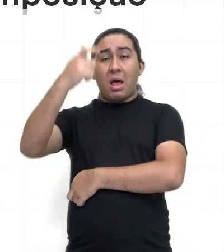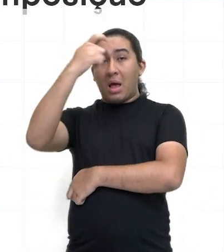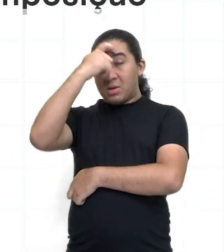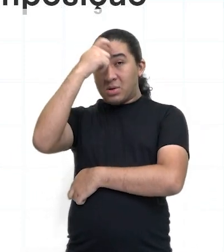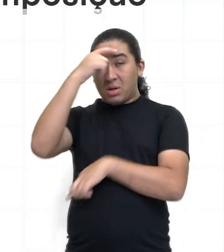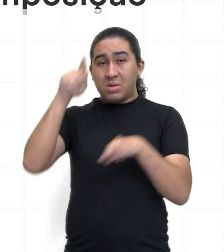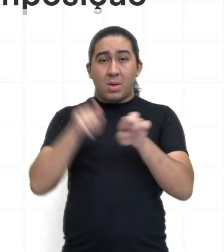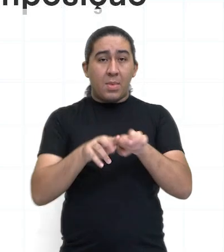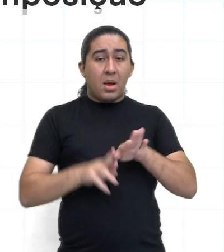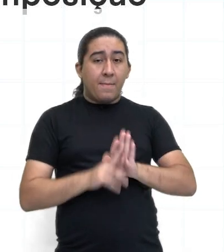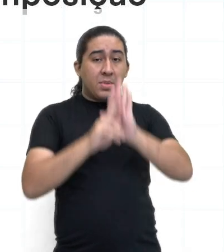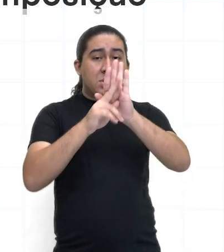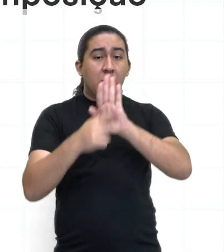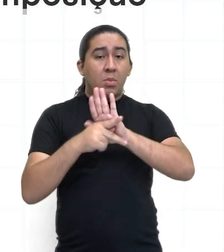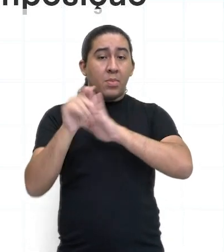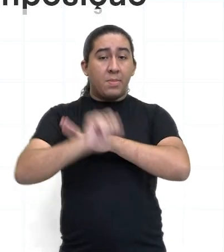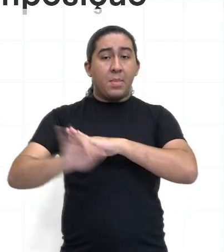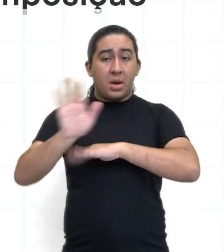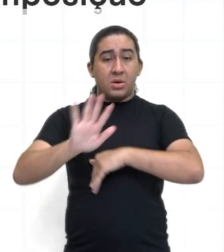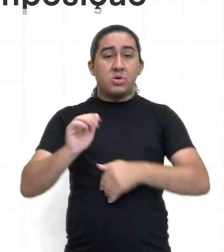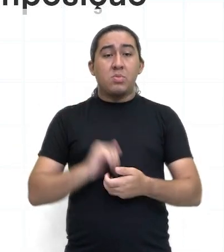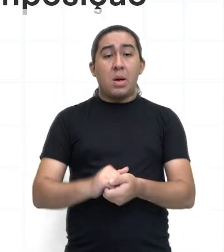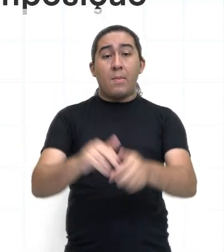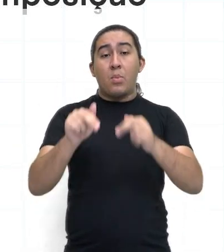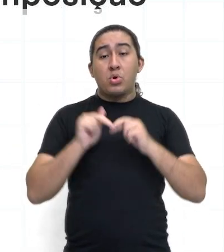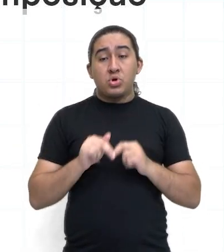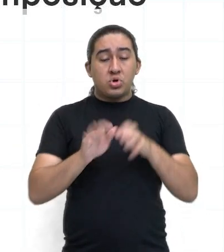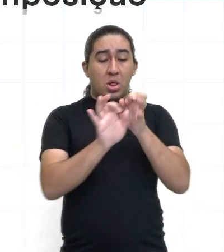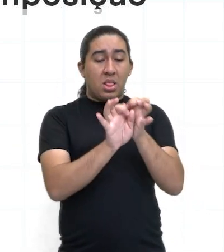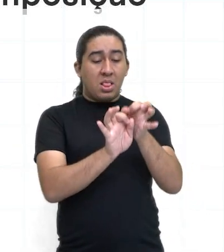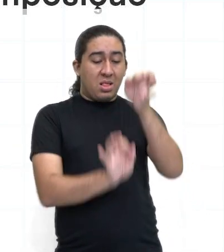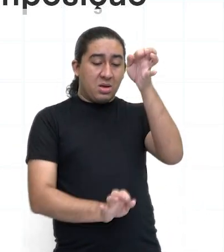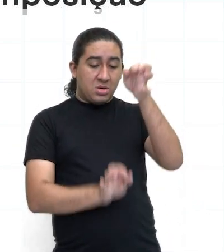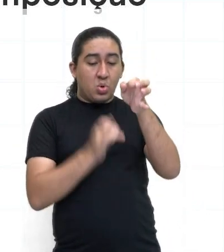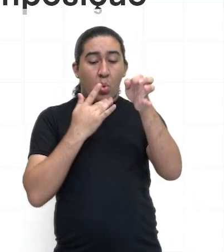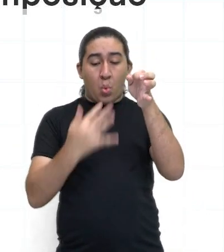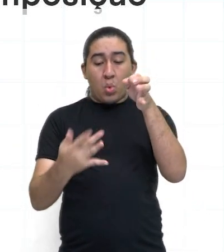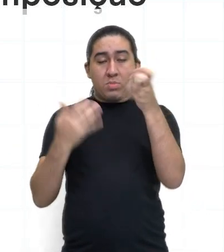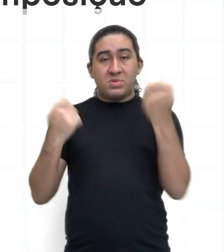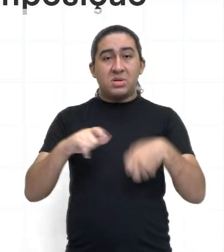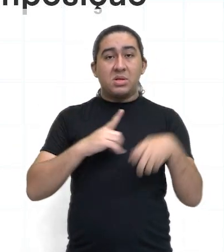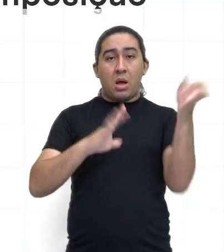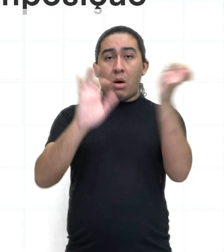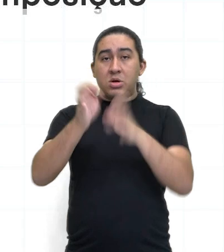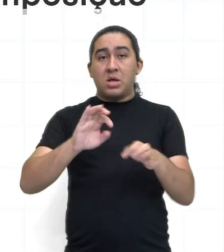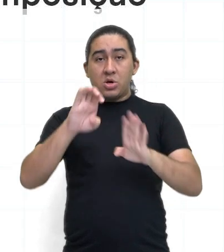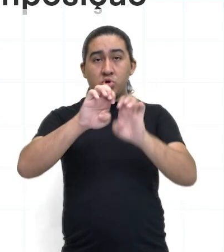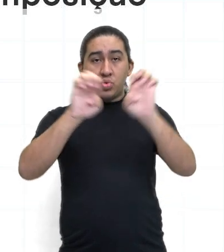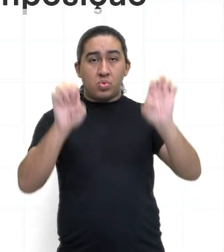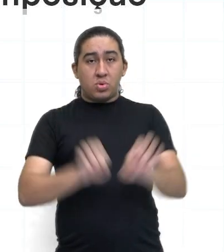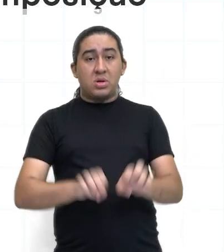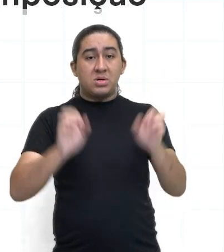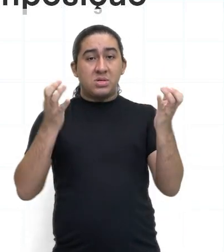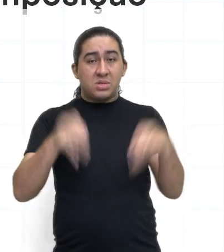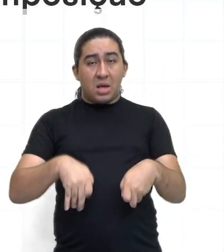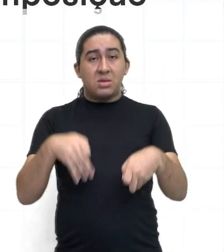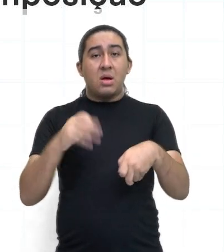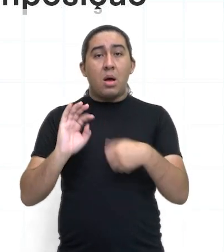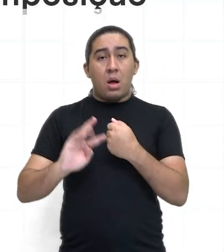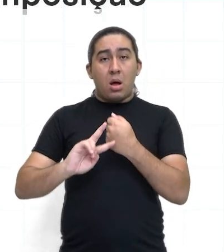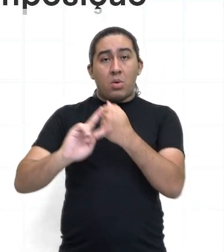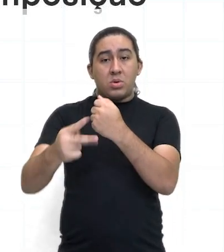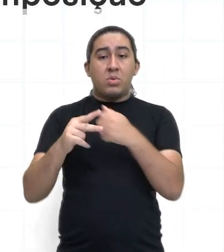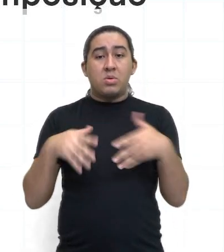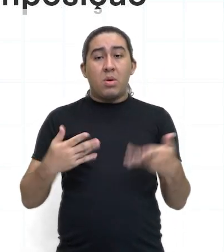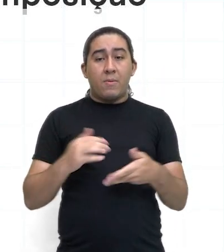mais racional e dura nas representações. Sendo assim, as linhas e cores são organizadas de forma a